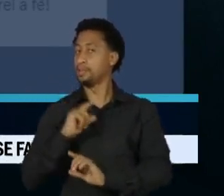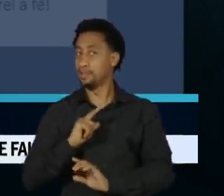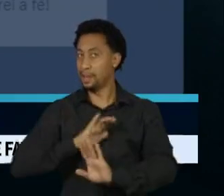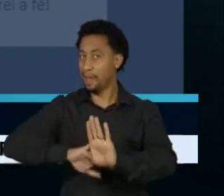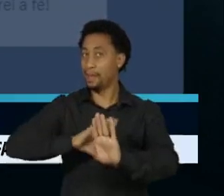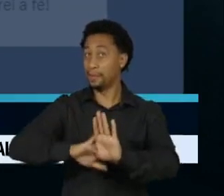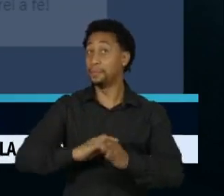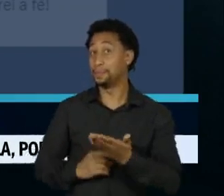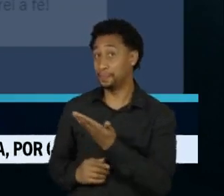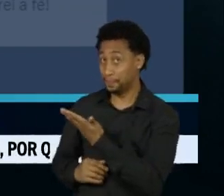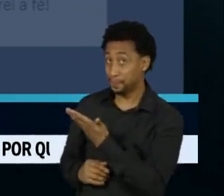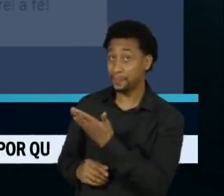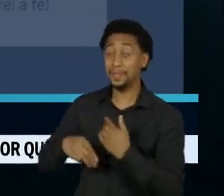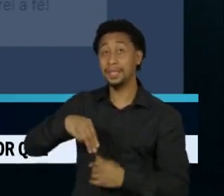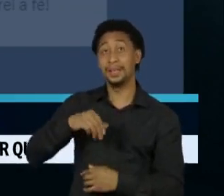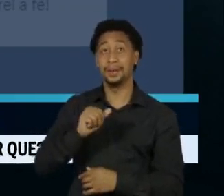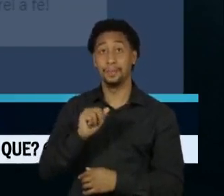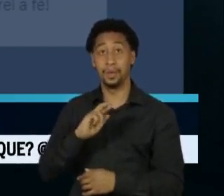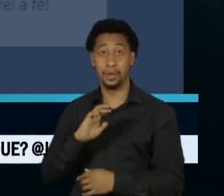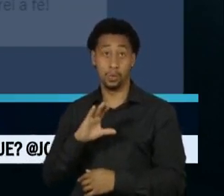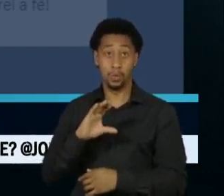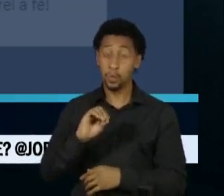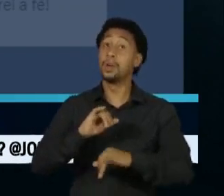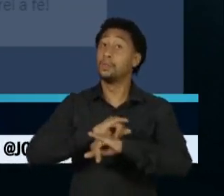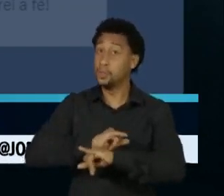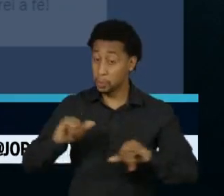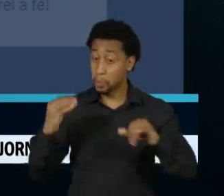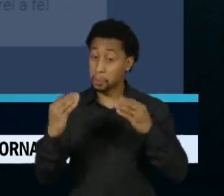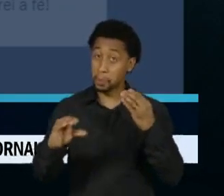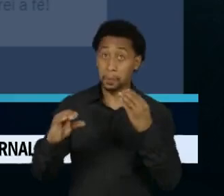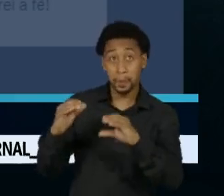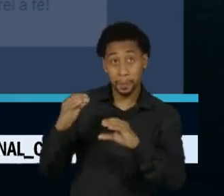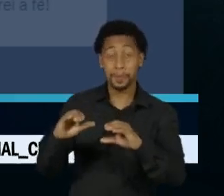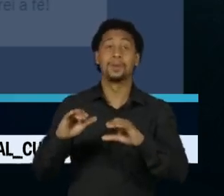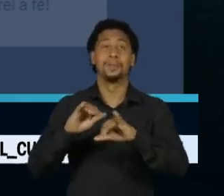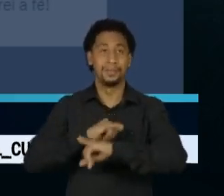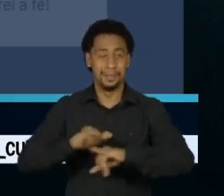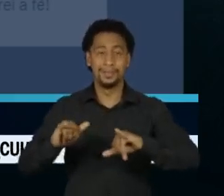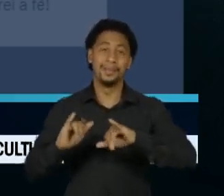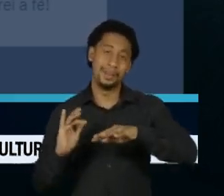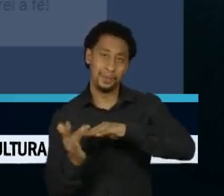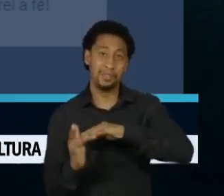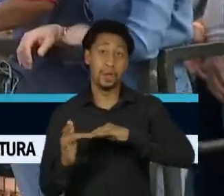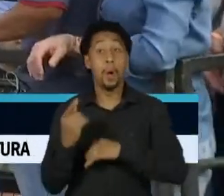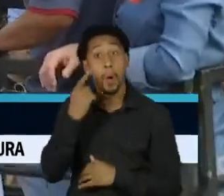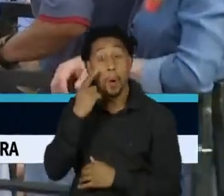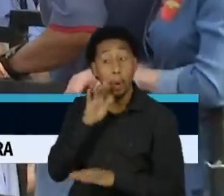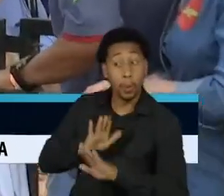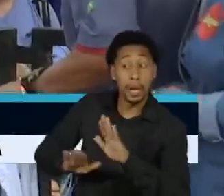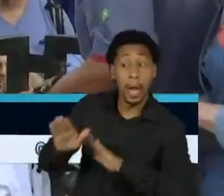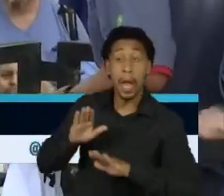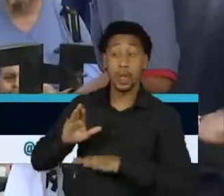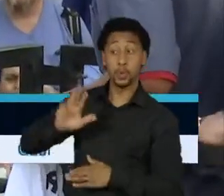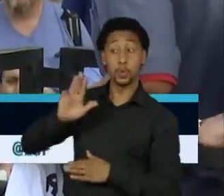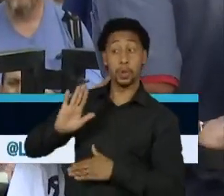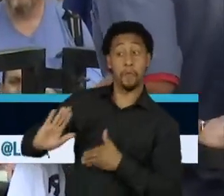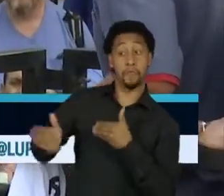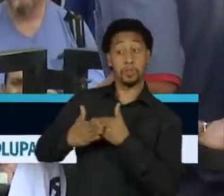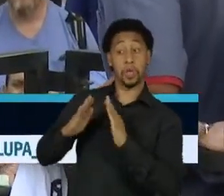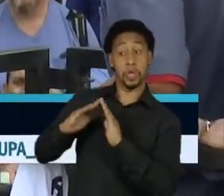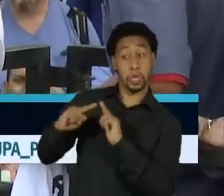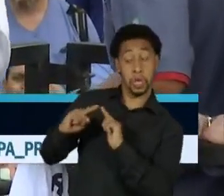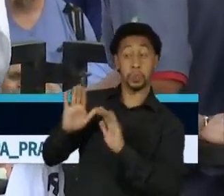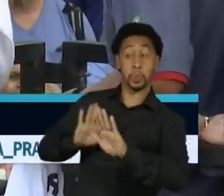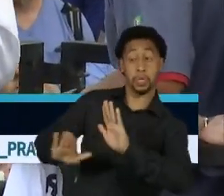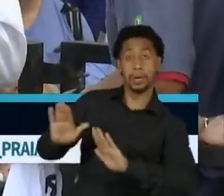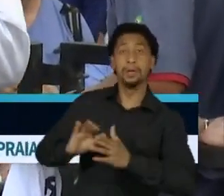próprio presidente, divulgam nas redes sociais que Lula vai fechar igrejas e perseguir os evangélicos se for eleito. No primeiro ato público da campanha,